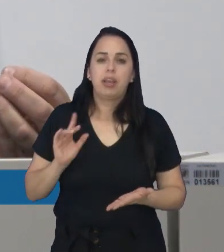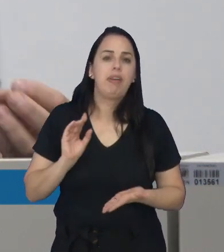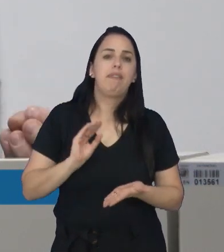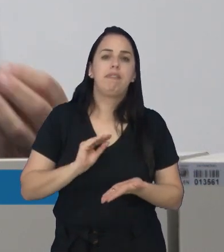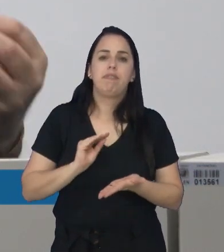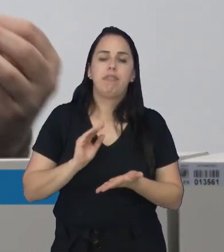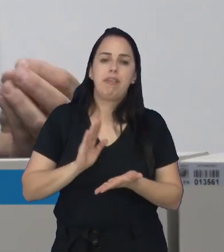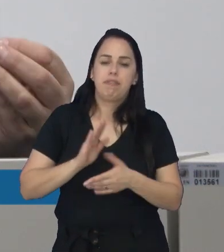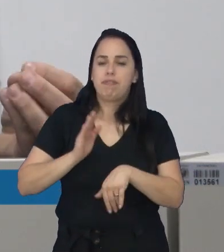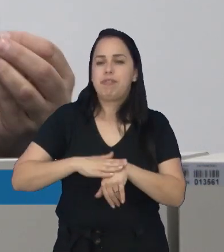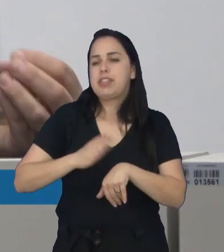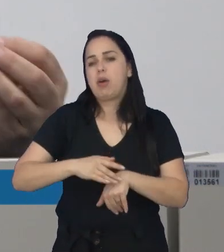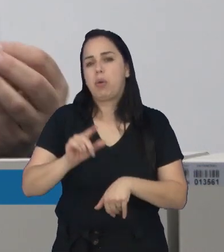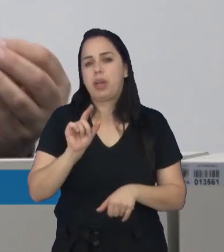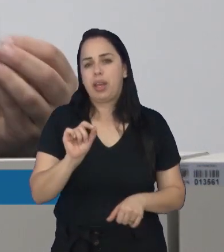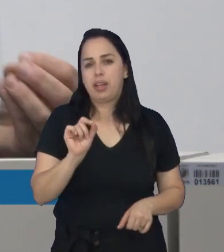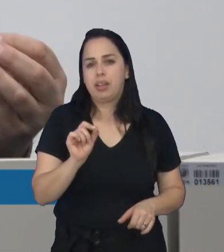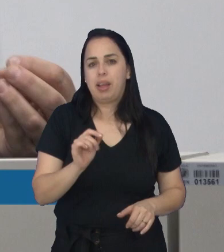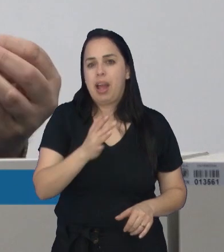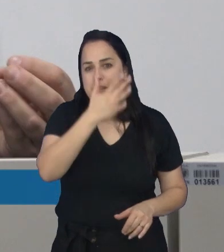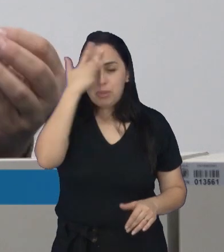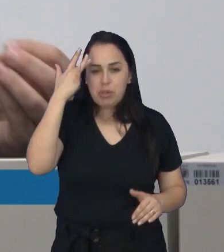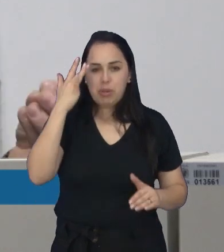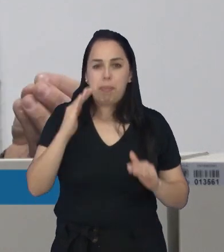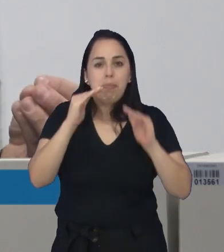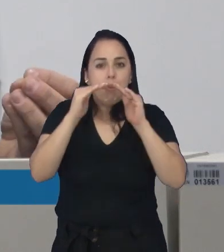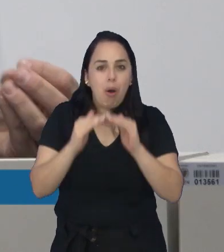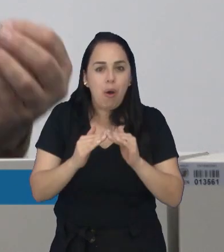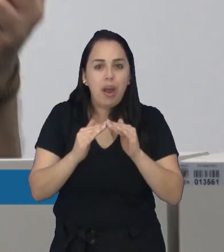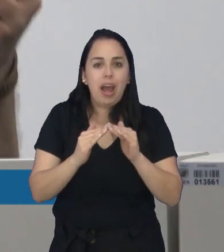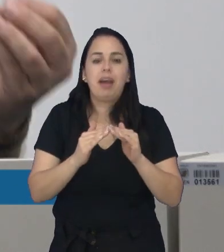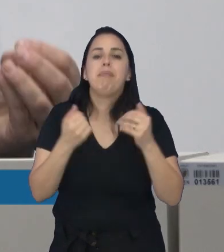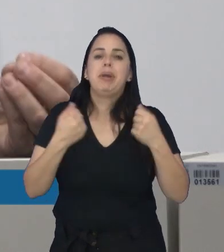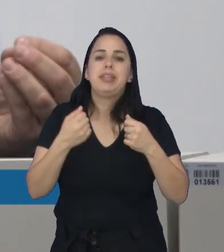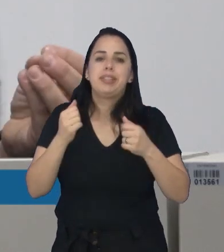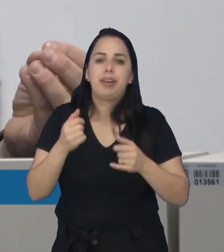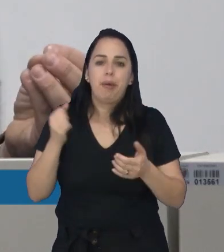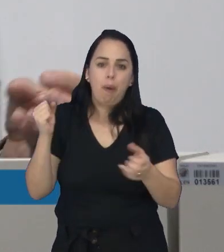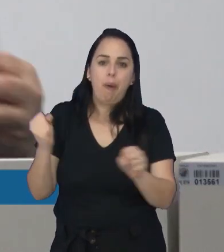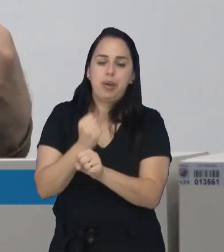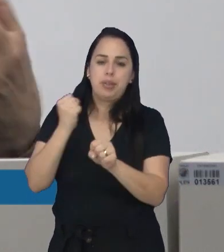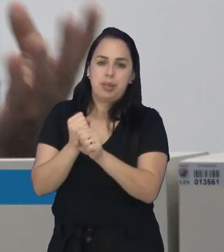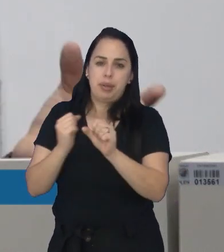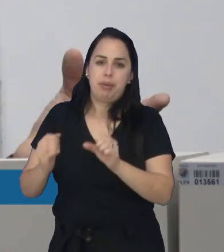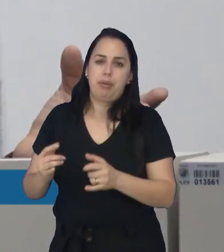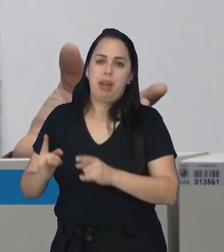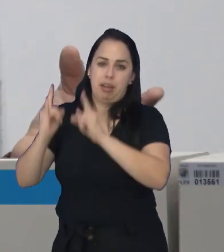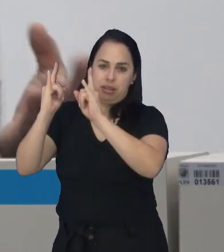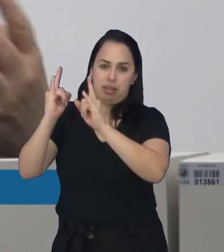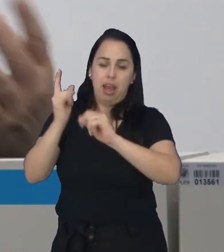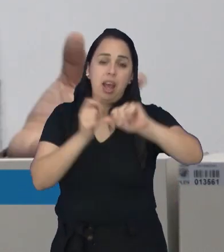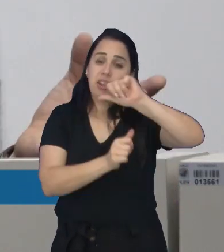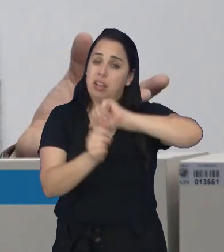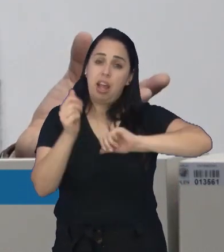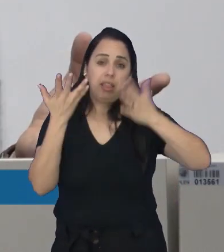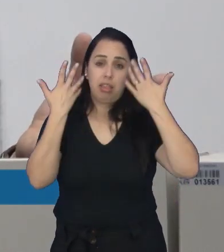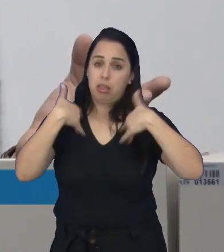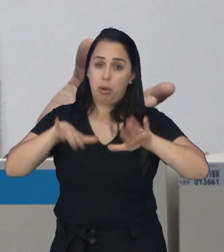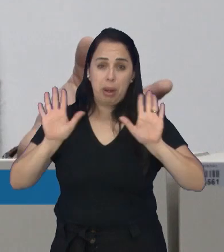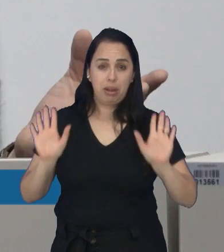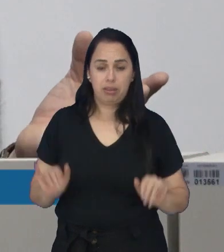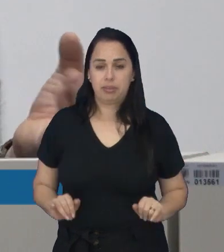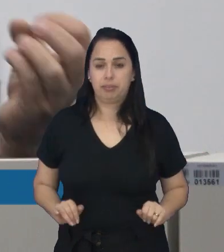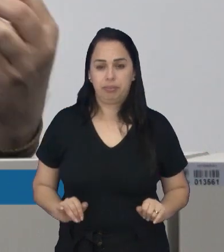não tem como namorar na cidades mais antigas se não for prédio em relação a bairro deles é a renovação urbana é natural